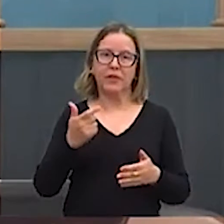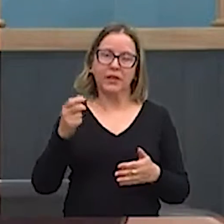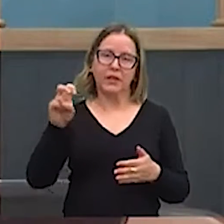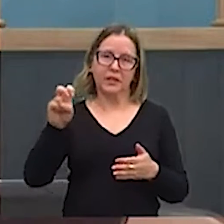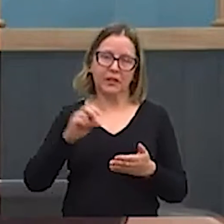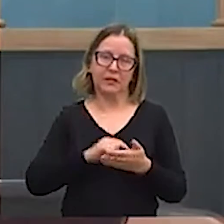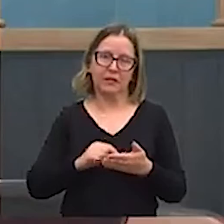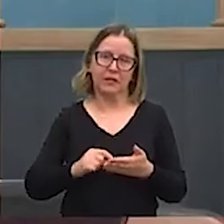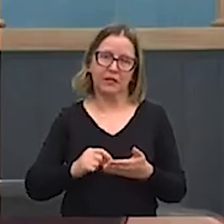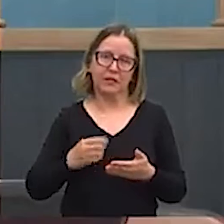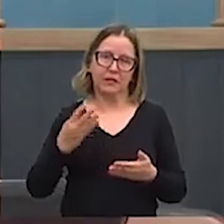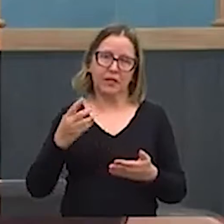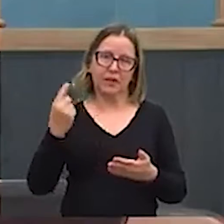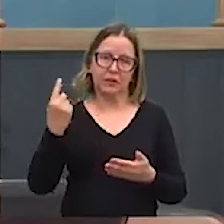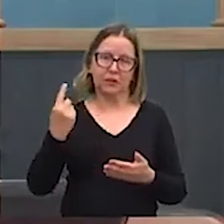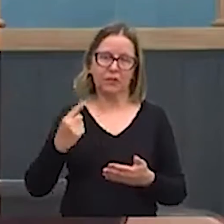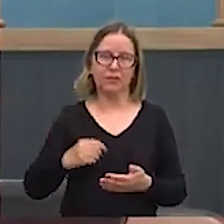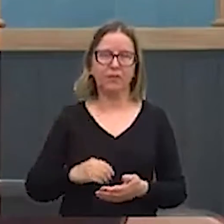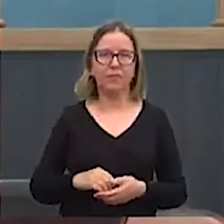41.